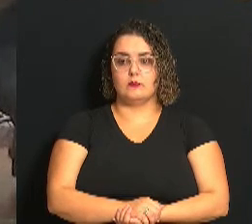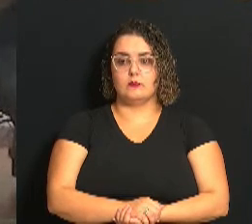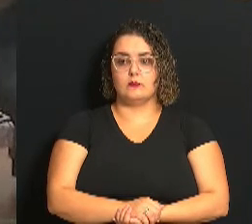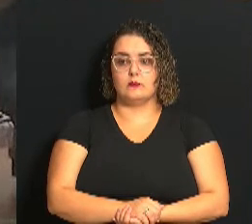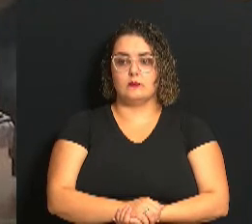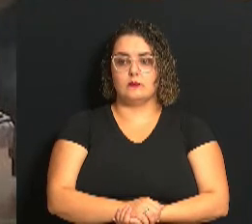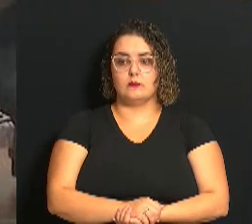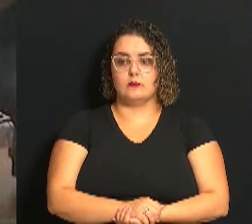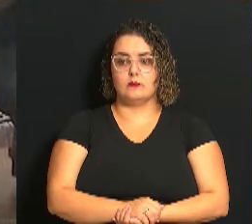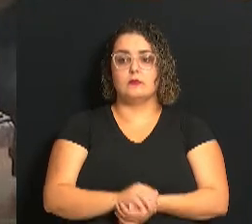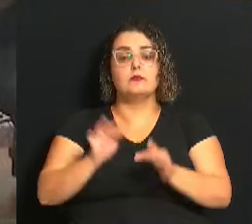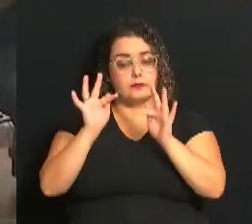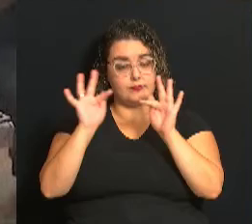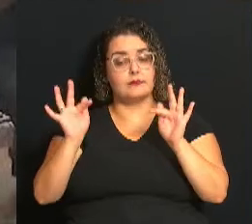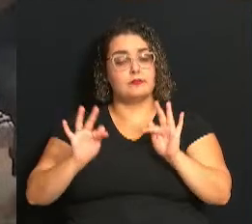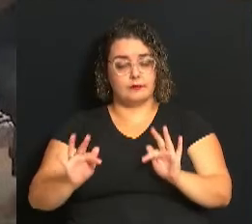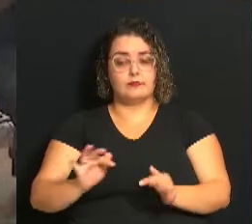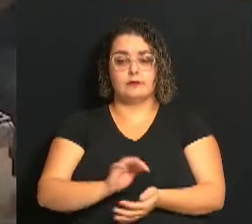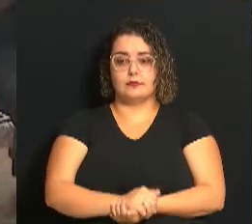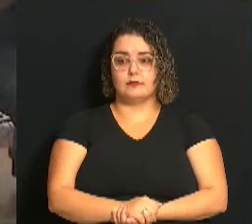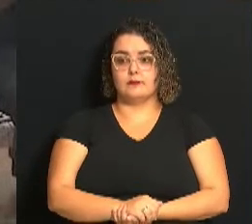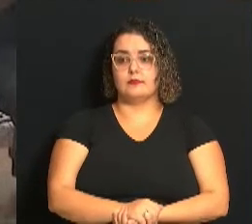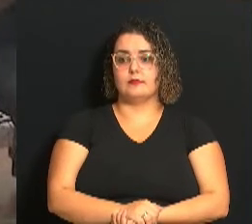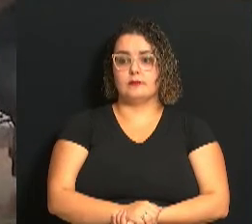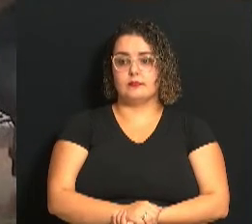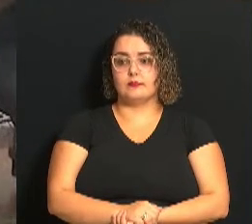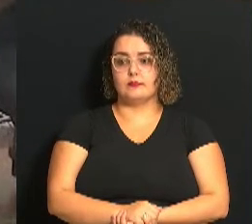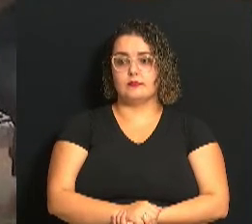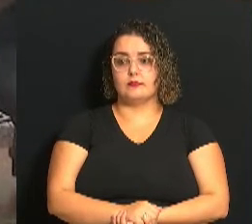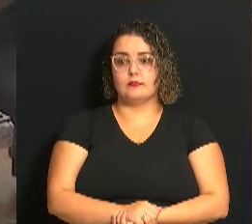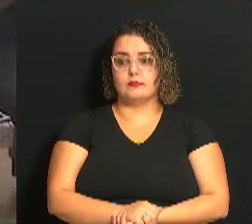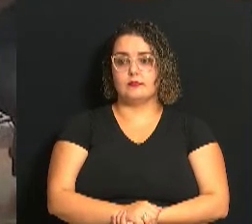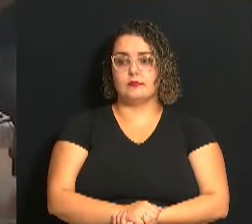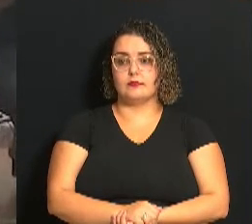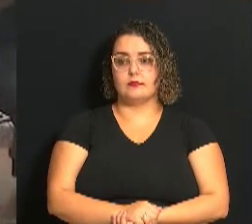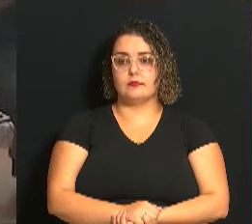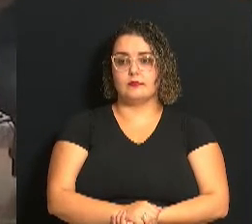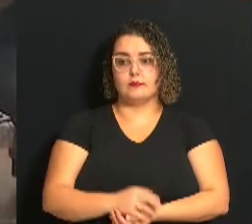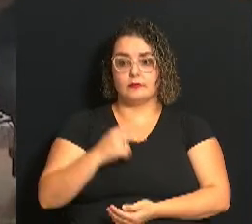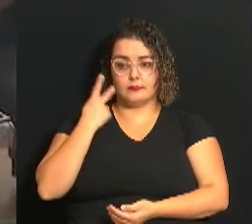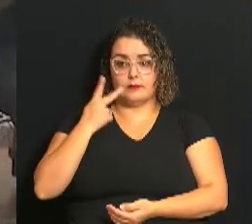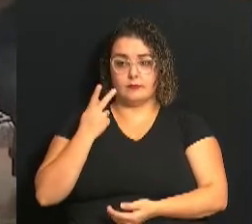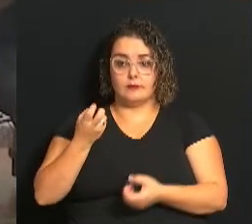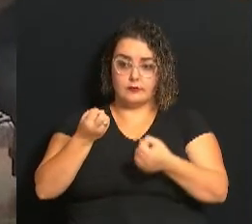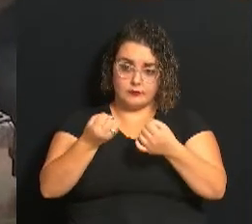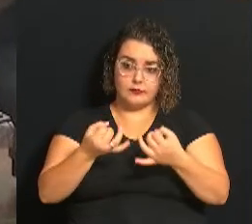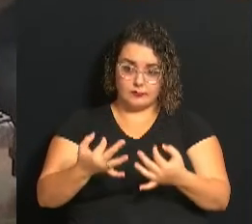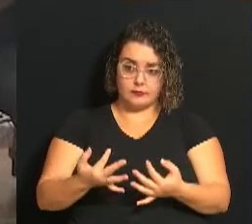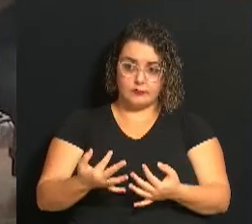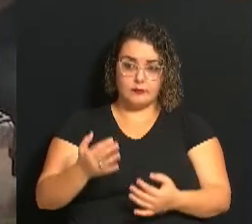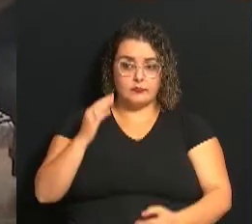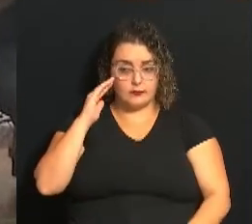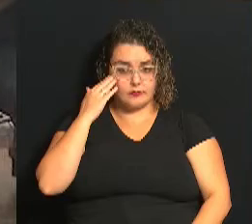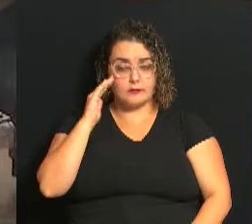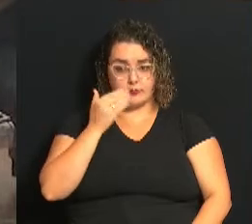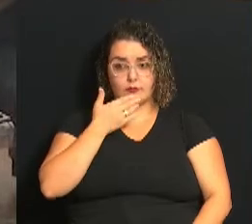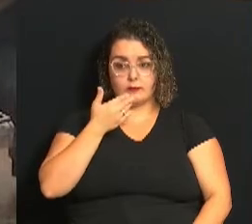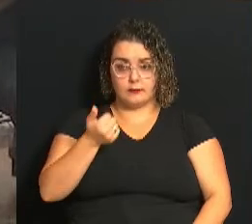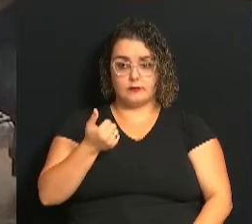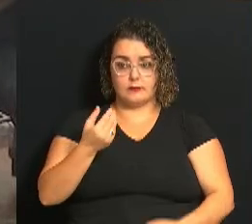Muito feliz a sua pergunta, vereador, porque dá a oportunidade, inclusive, das pessoas entenderem melhor como é que é